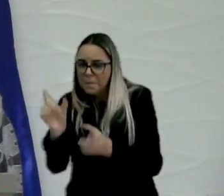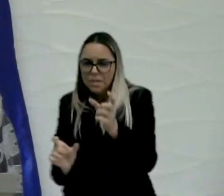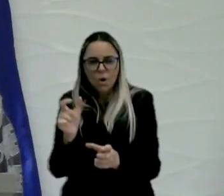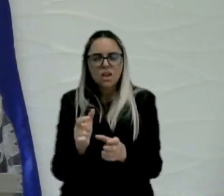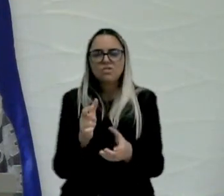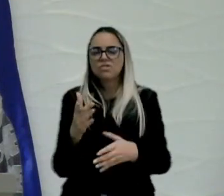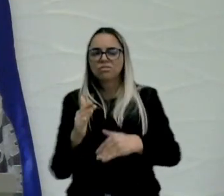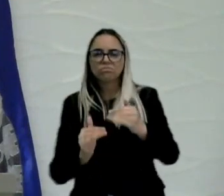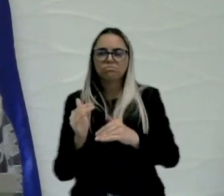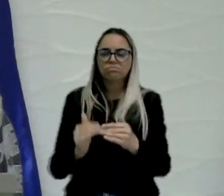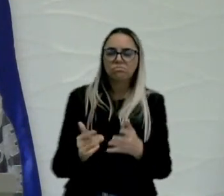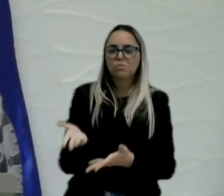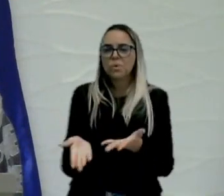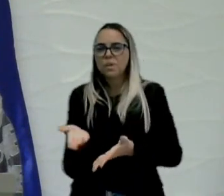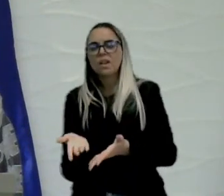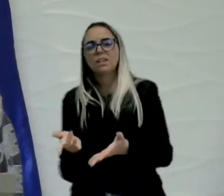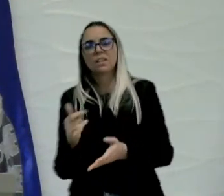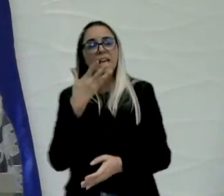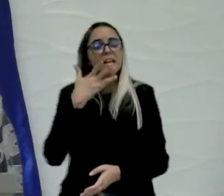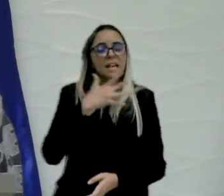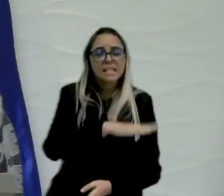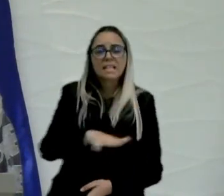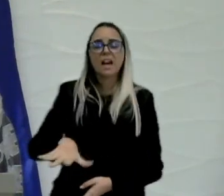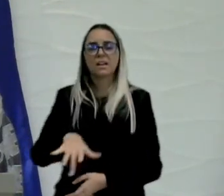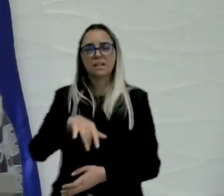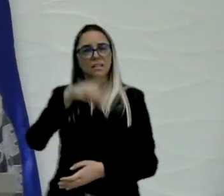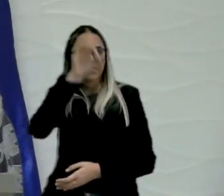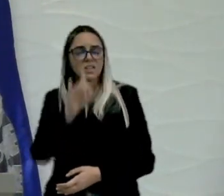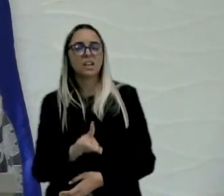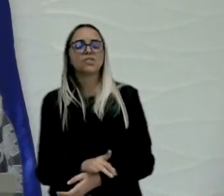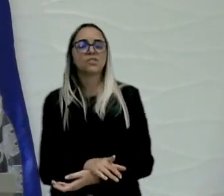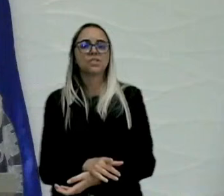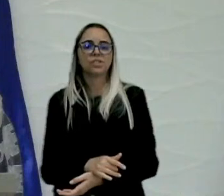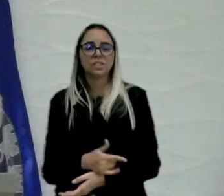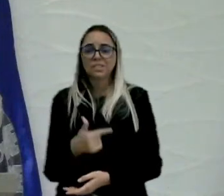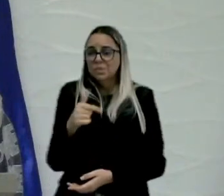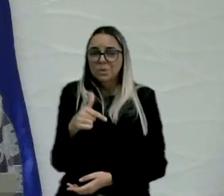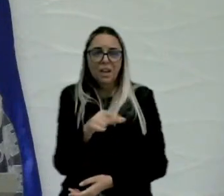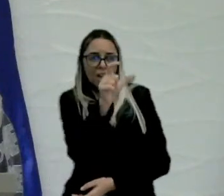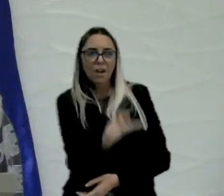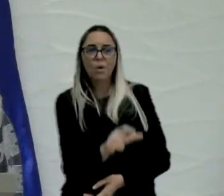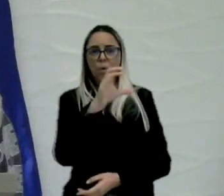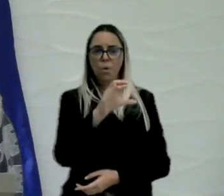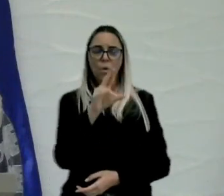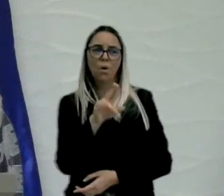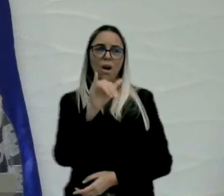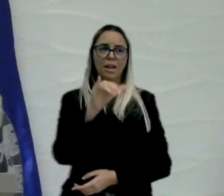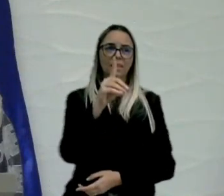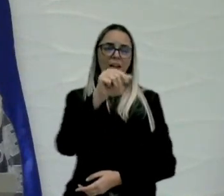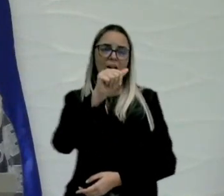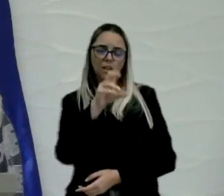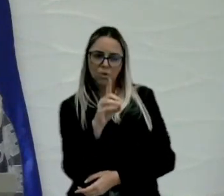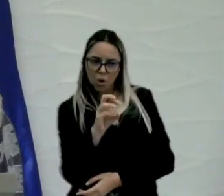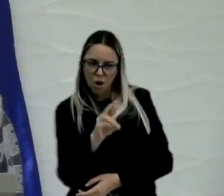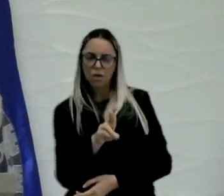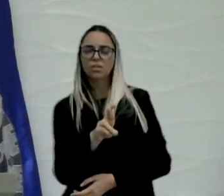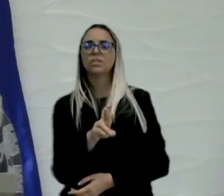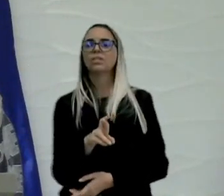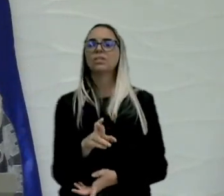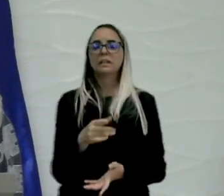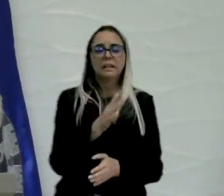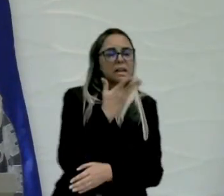deficiência e se cobra aqui toda semana não tem o cuidador para seguir com a criança para escola